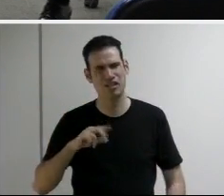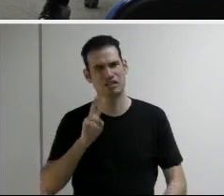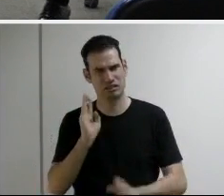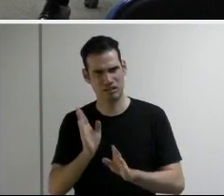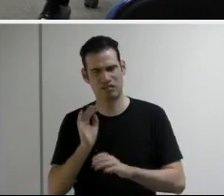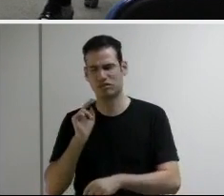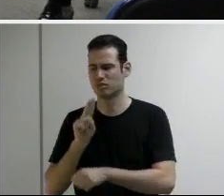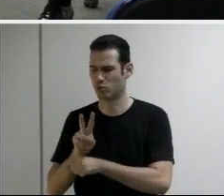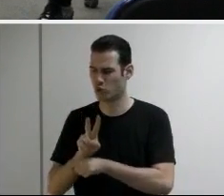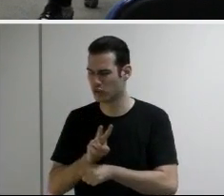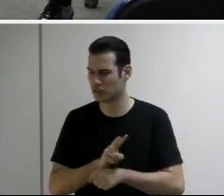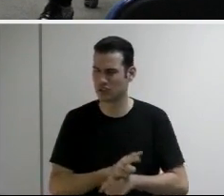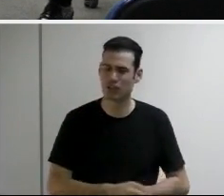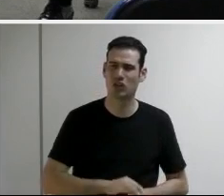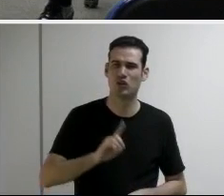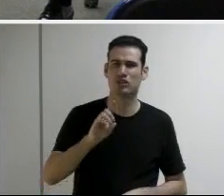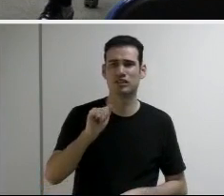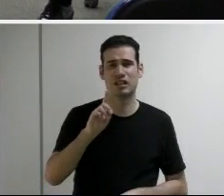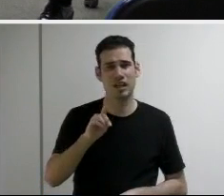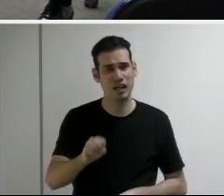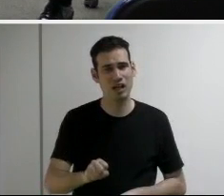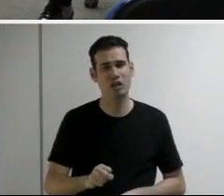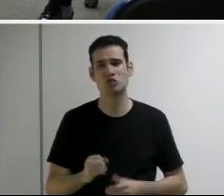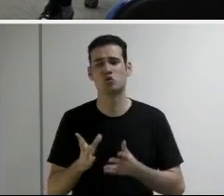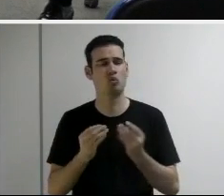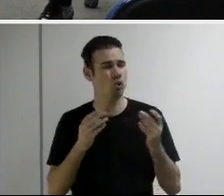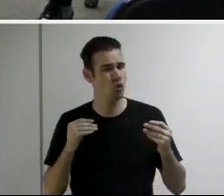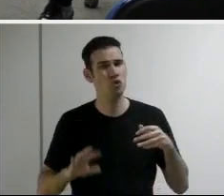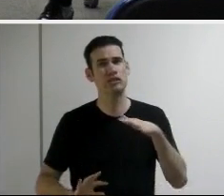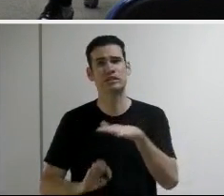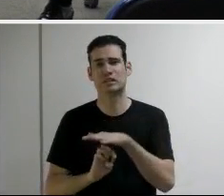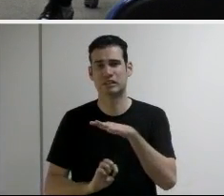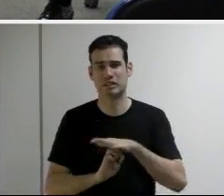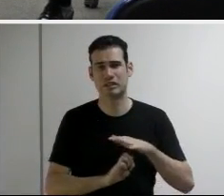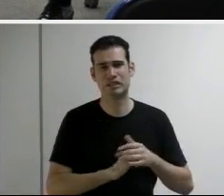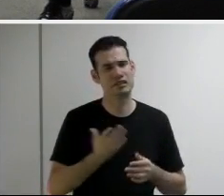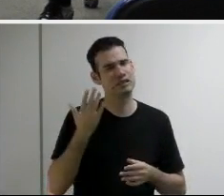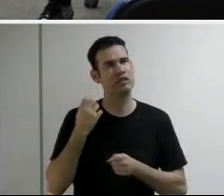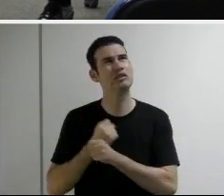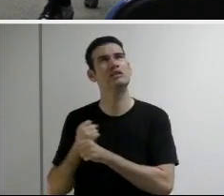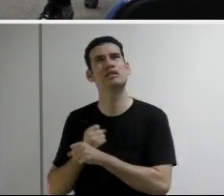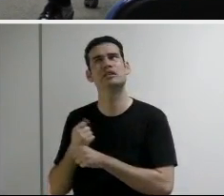adaptação. Tem muitas empresas que começaram a se preparar 2 anos antes,